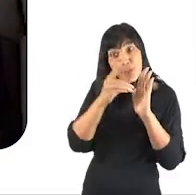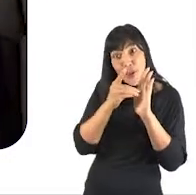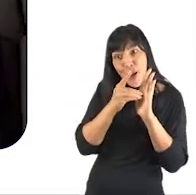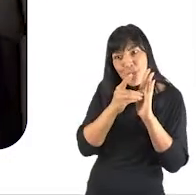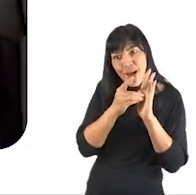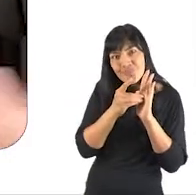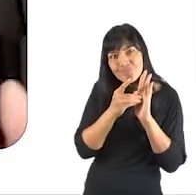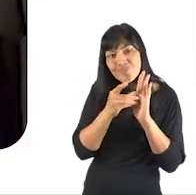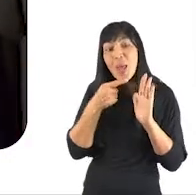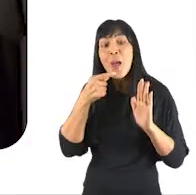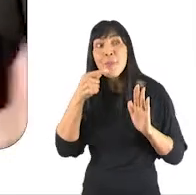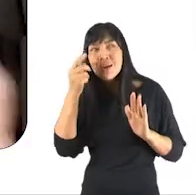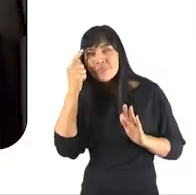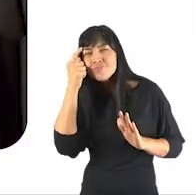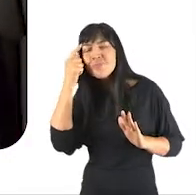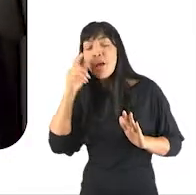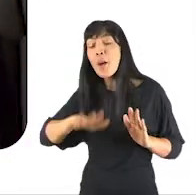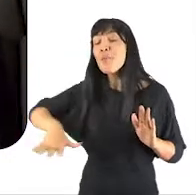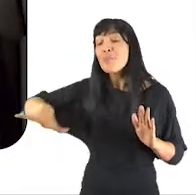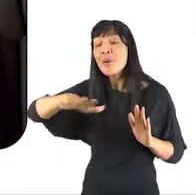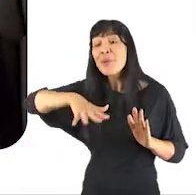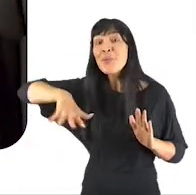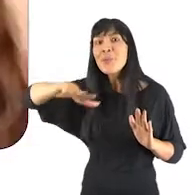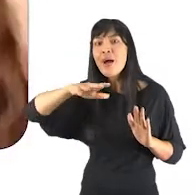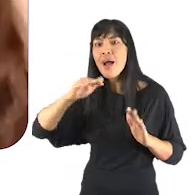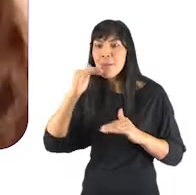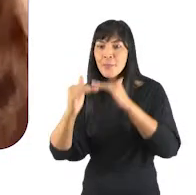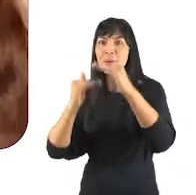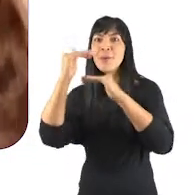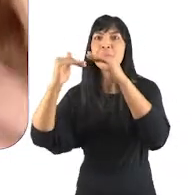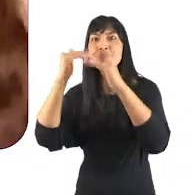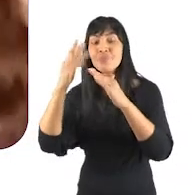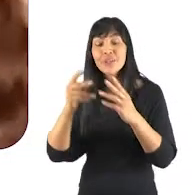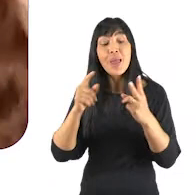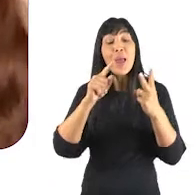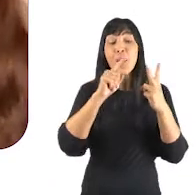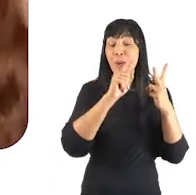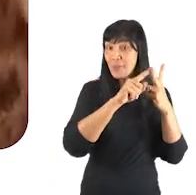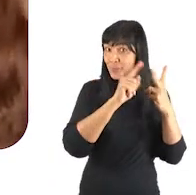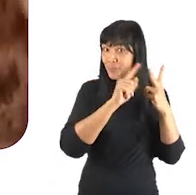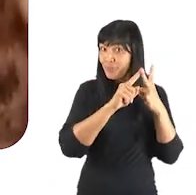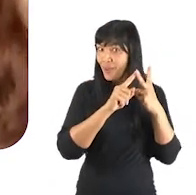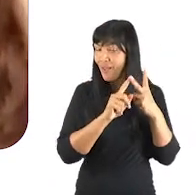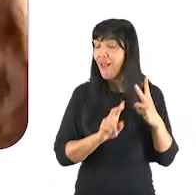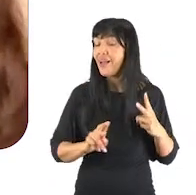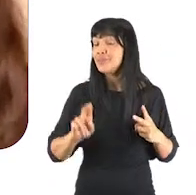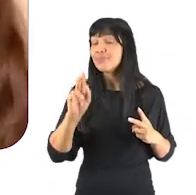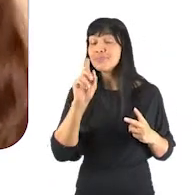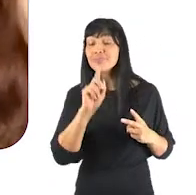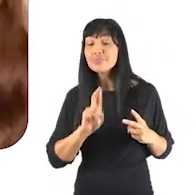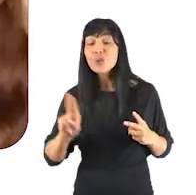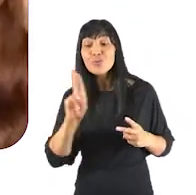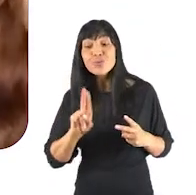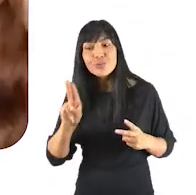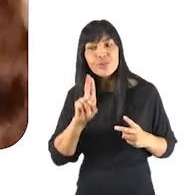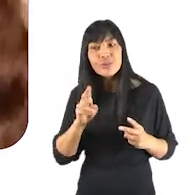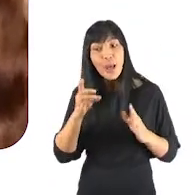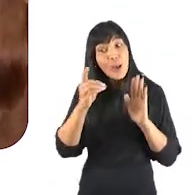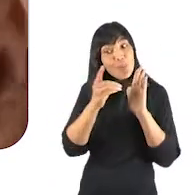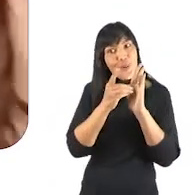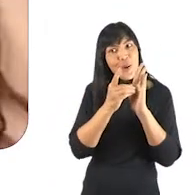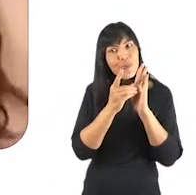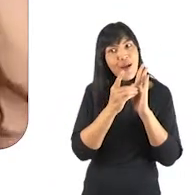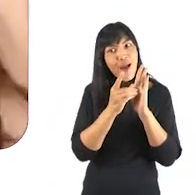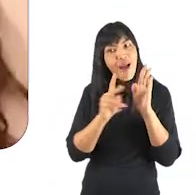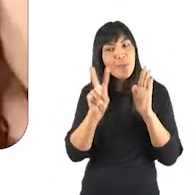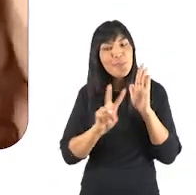para melhor entender o ambiente na qual ela evolui. O segundo ponto seria utilizar esses dados, valorizar esses dados